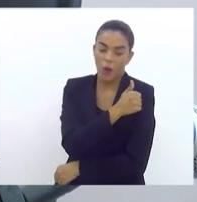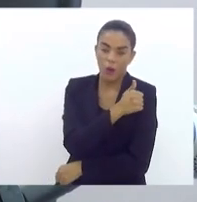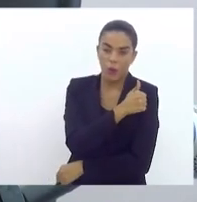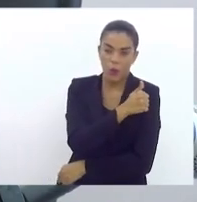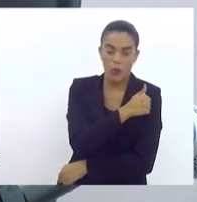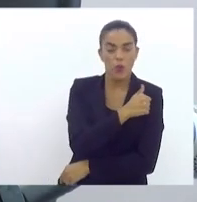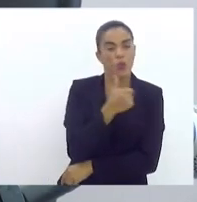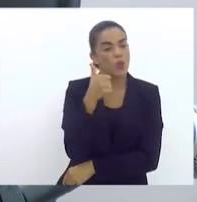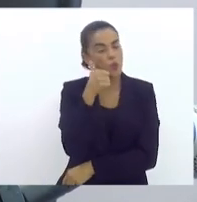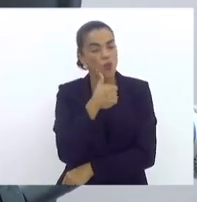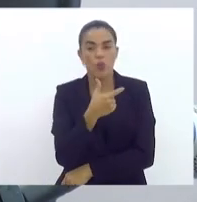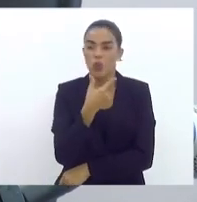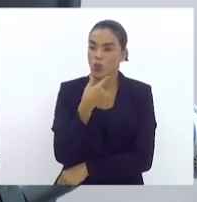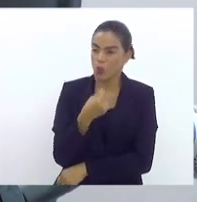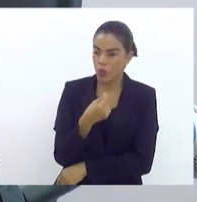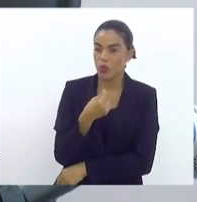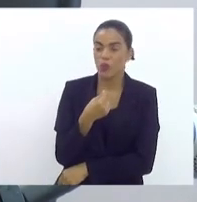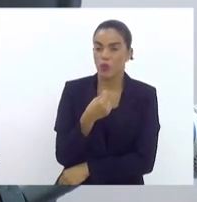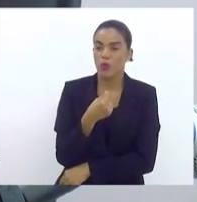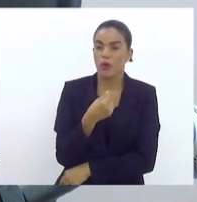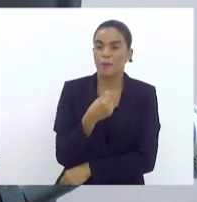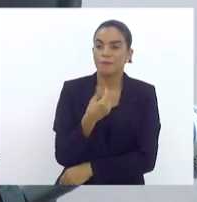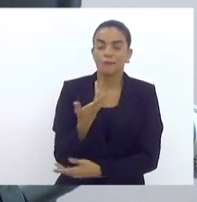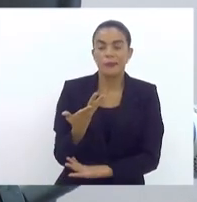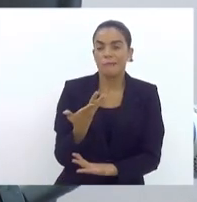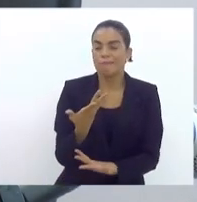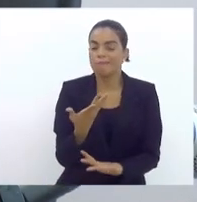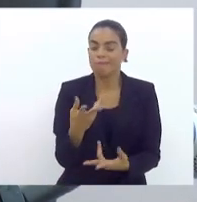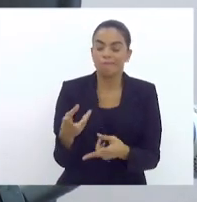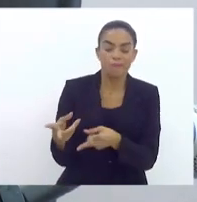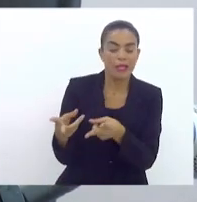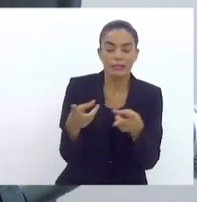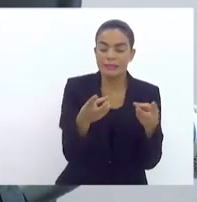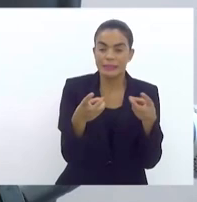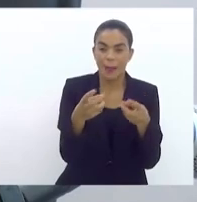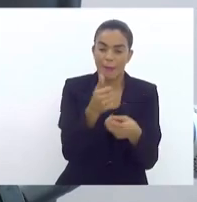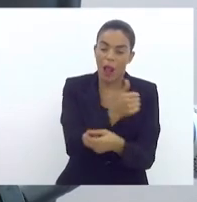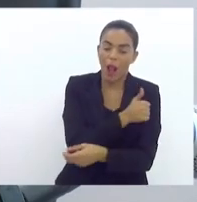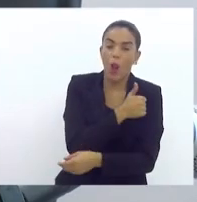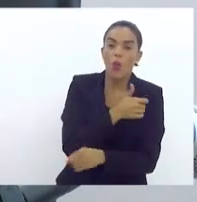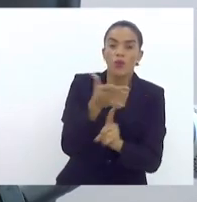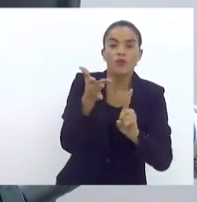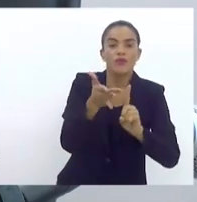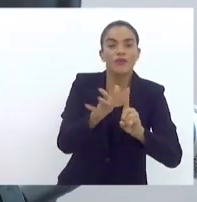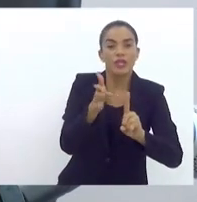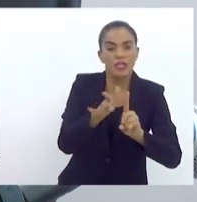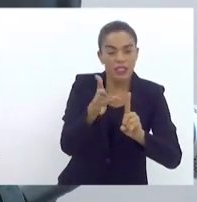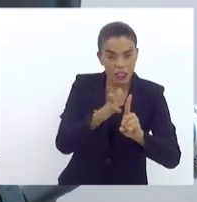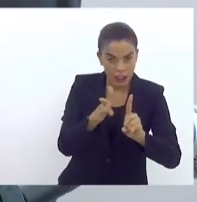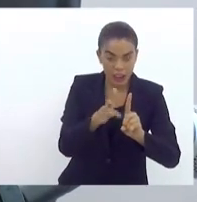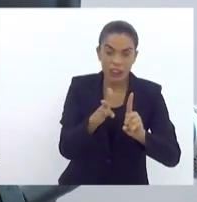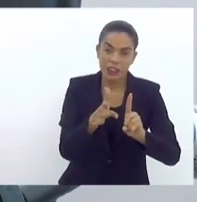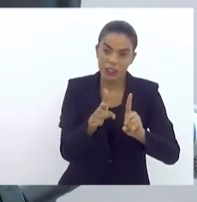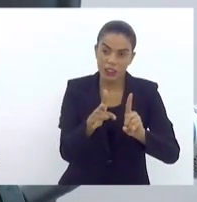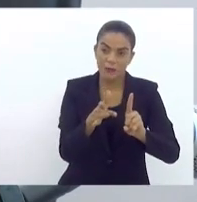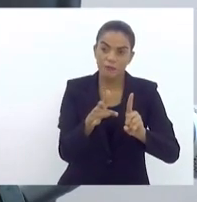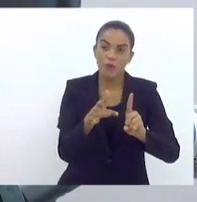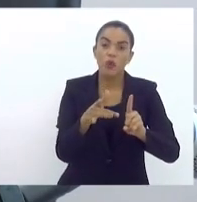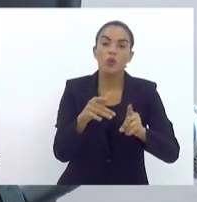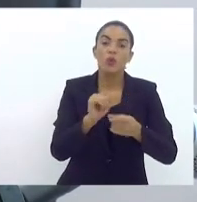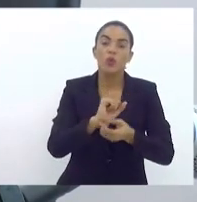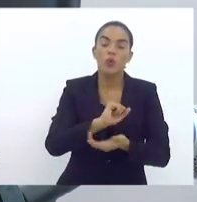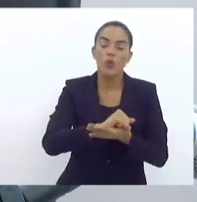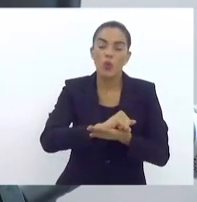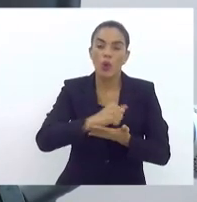aluna que de algum de alguma maneira foi vítima desse discord não sei se eu tô sendo